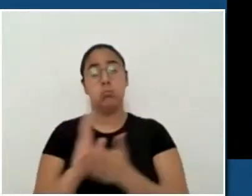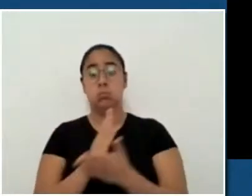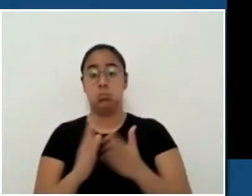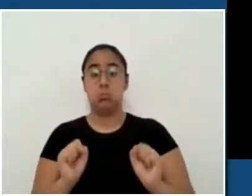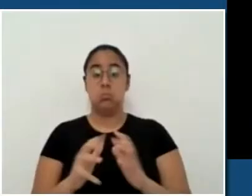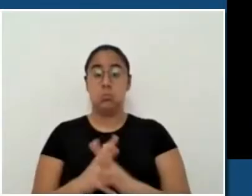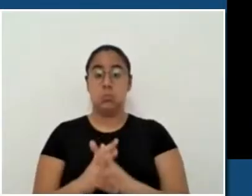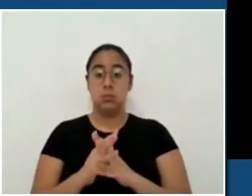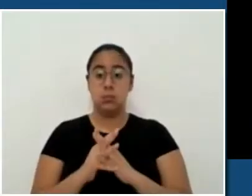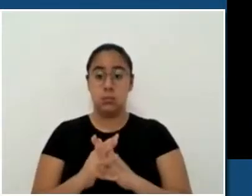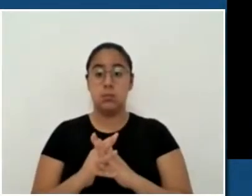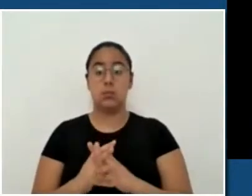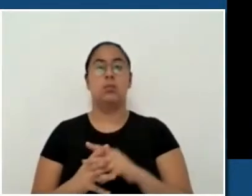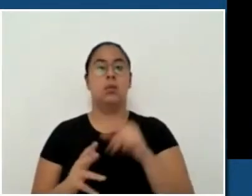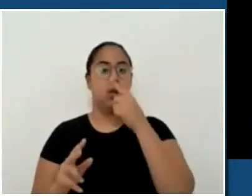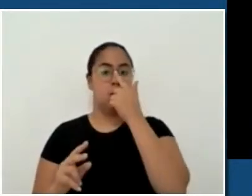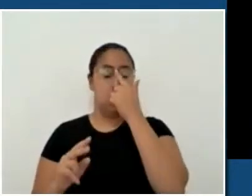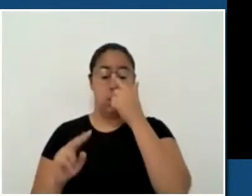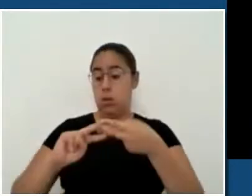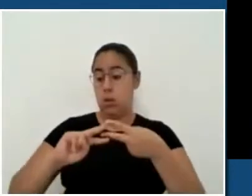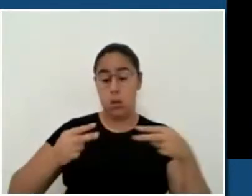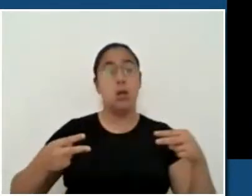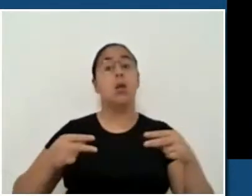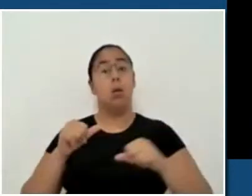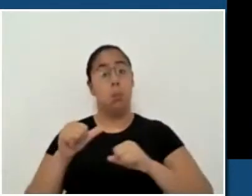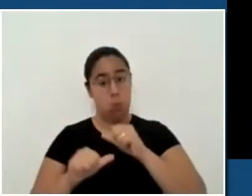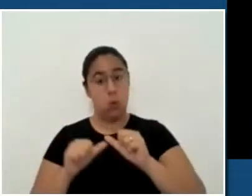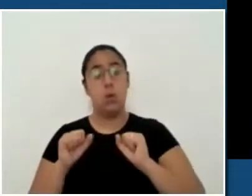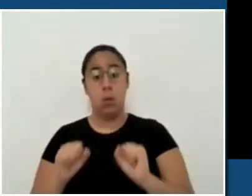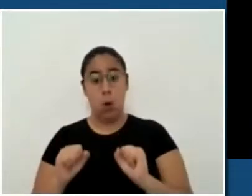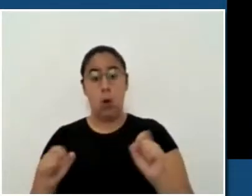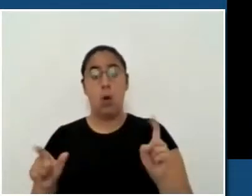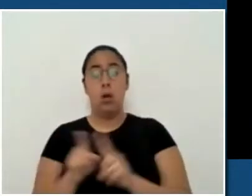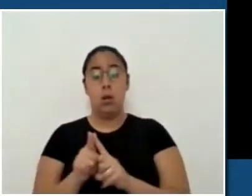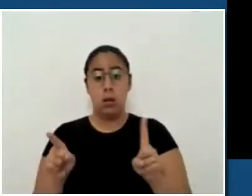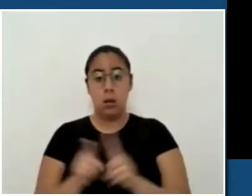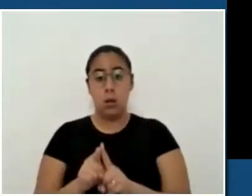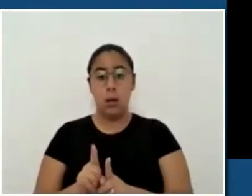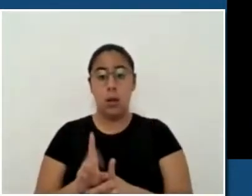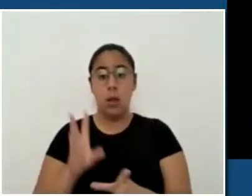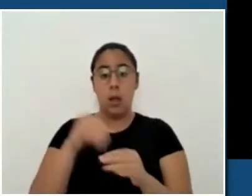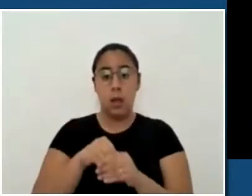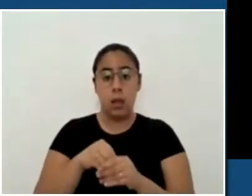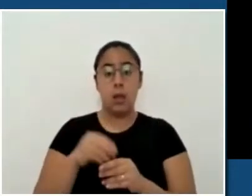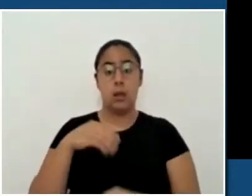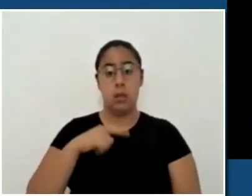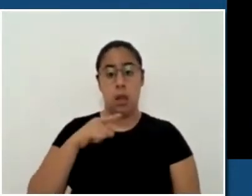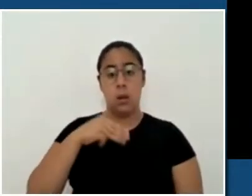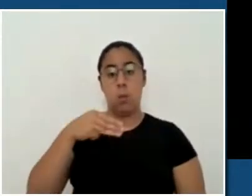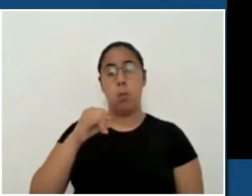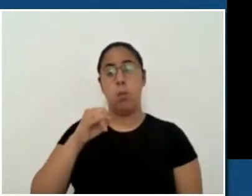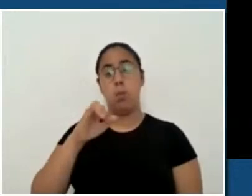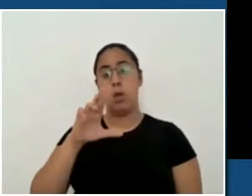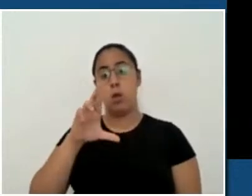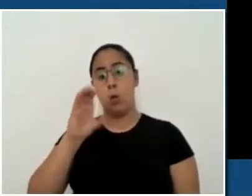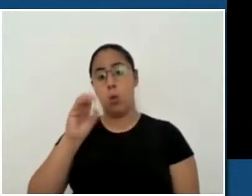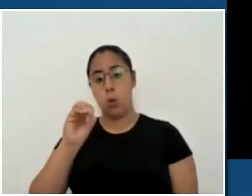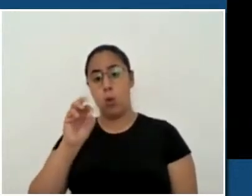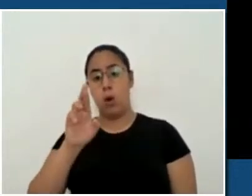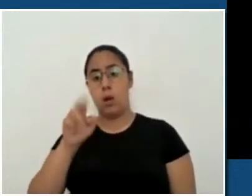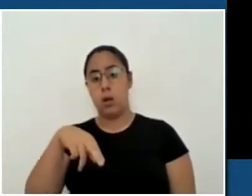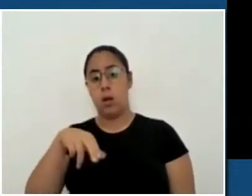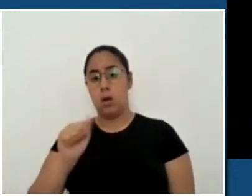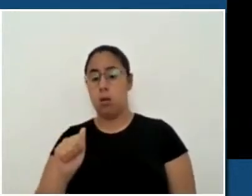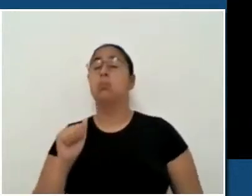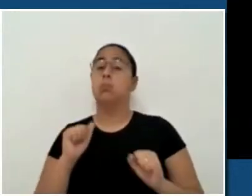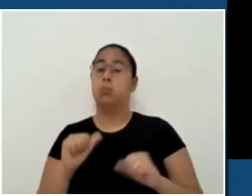do DNA, alterações das histonas e da expressão do microRNA, dizendo, não é só genético, sempre o